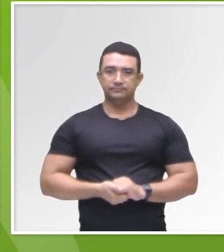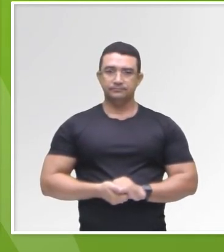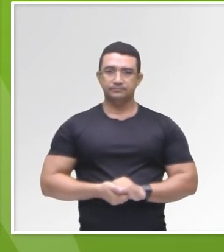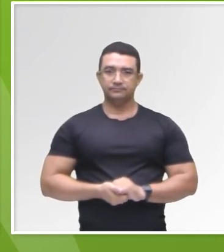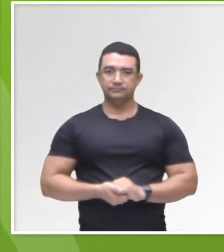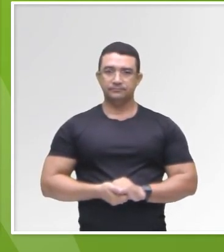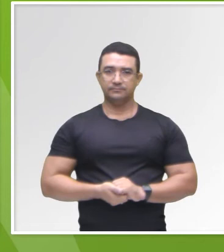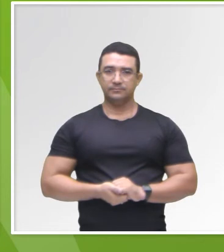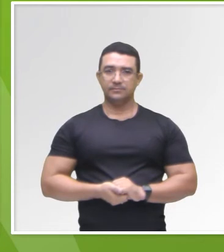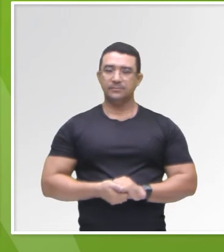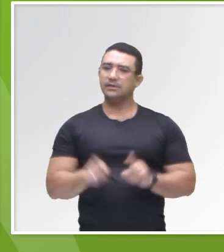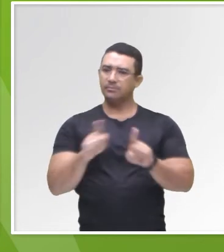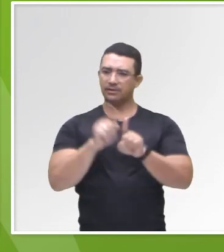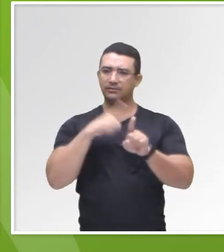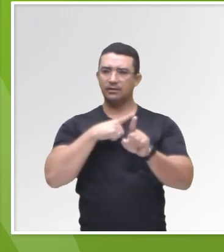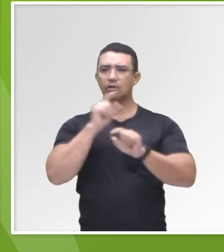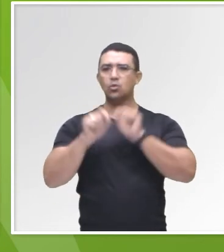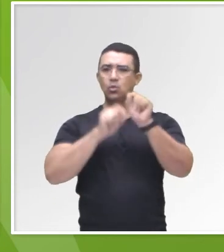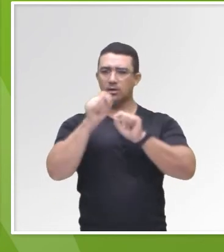a gente tem ali